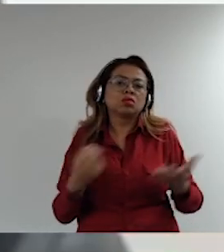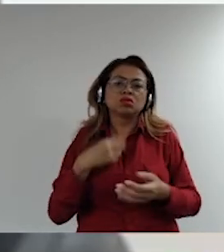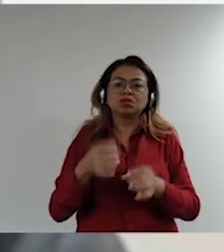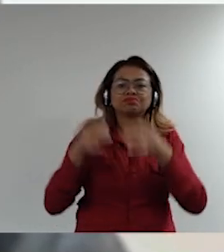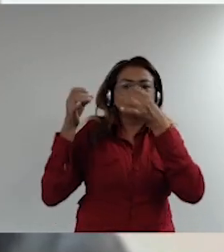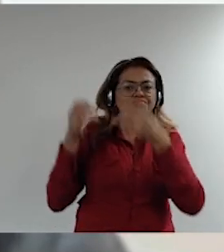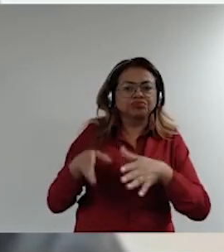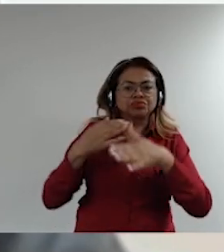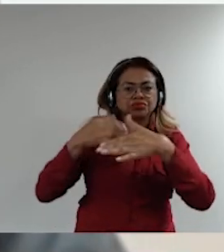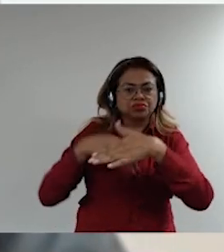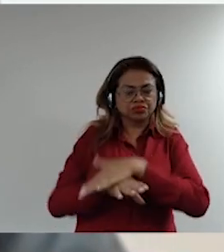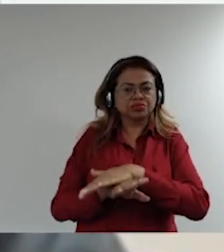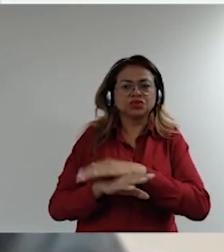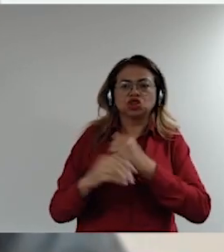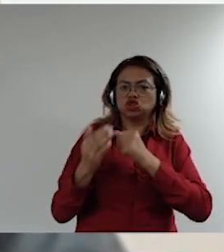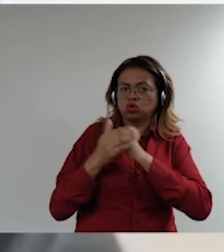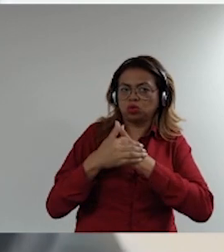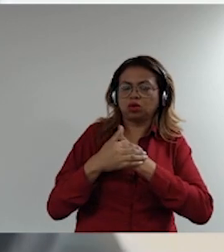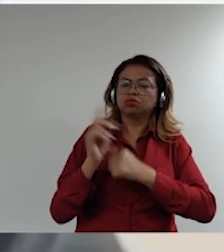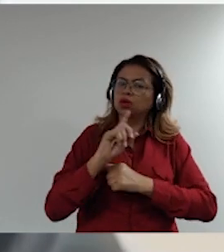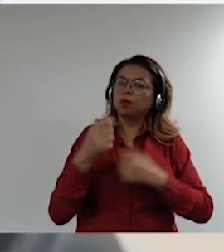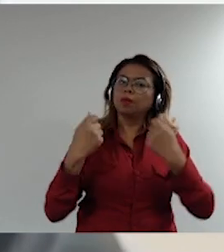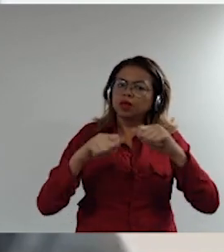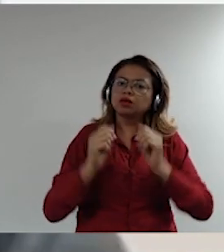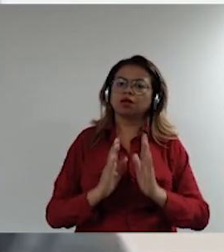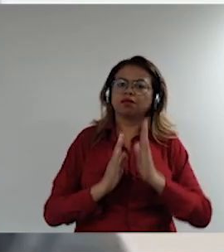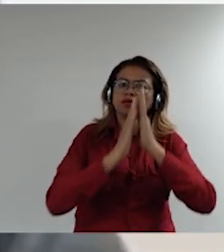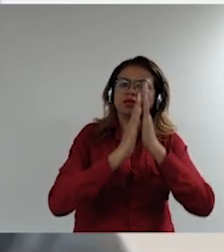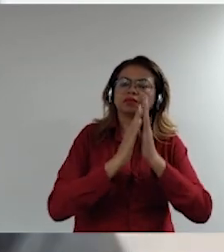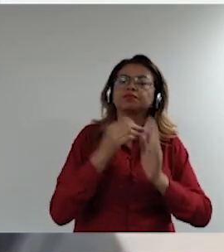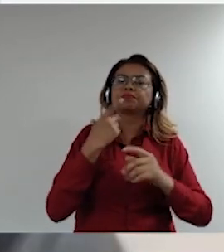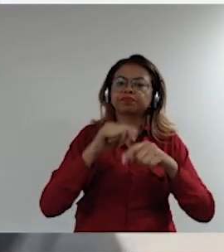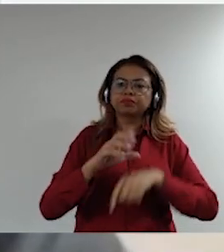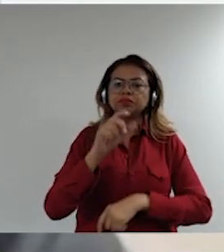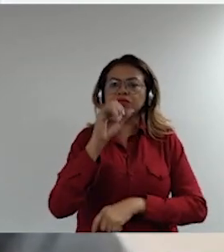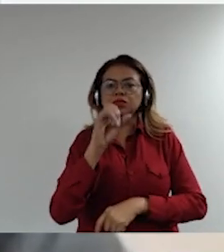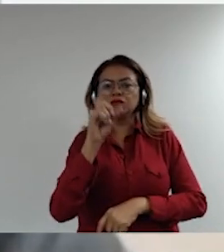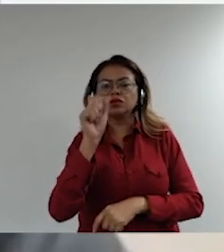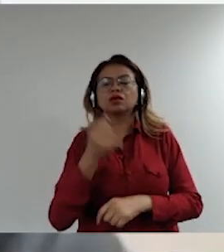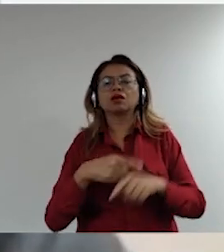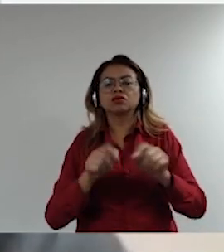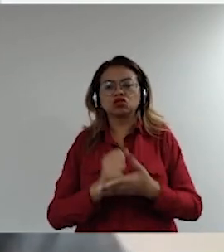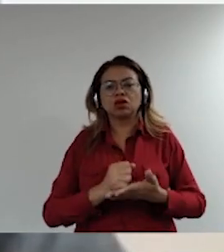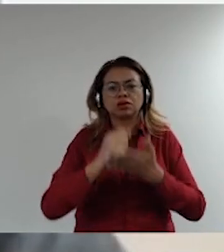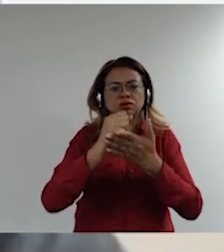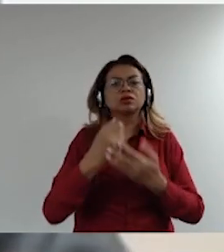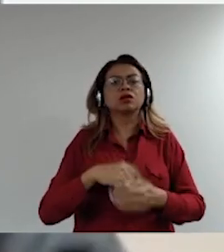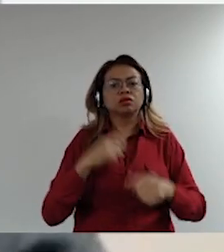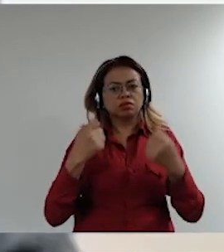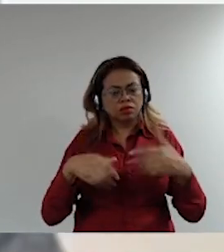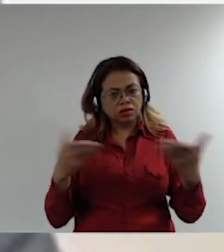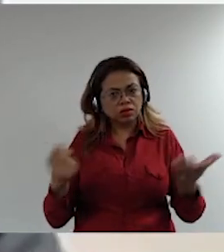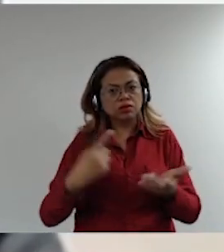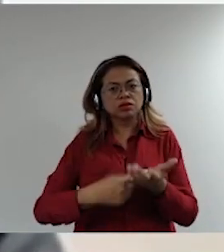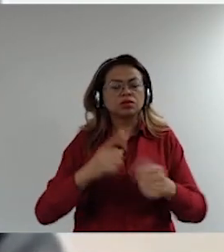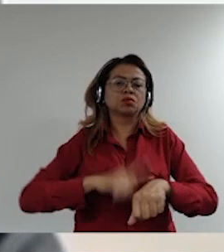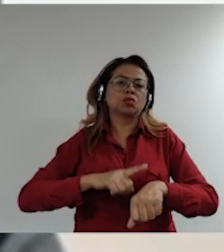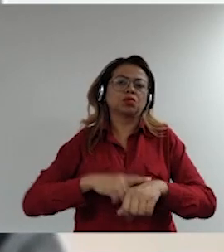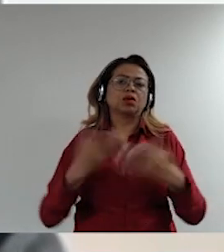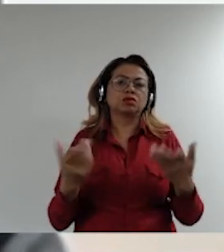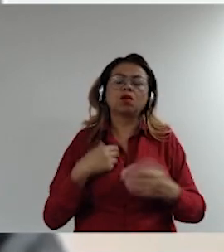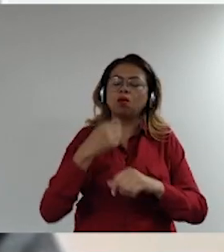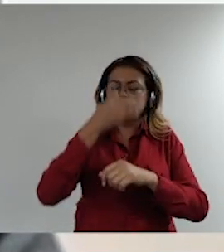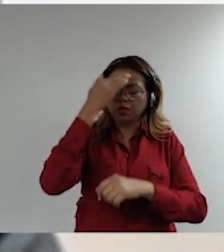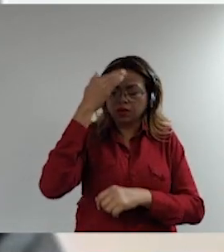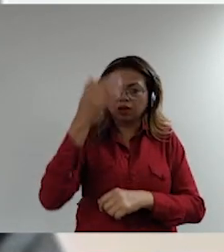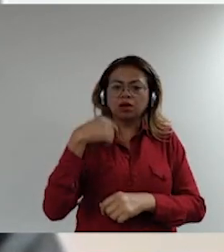verdade para debaixo do tapete, né? É necessário enfrentar e a Caixa de Assistência cumpre esse papel nesse momento. Muito obrigado, doutora Andréia, pelos